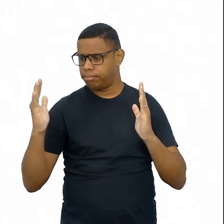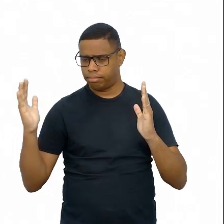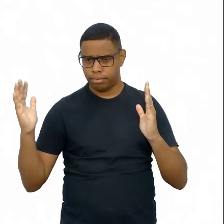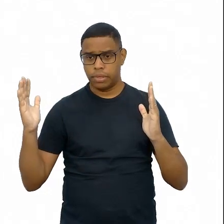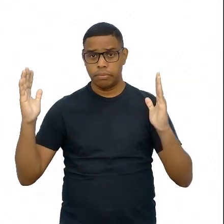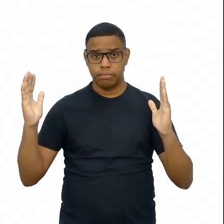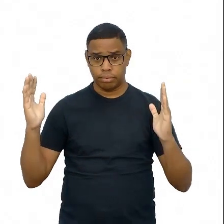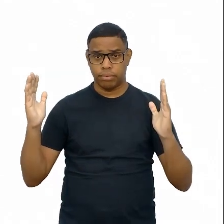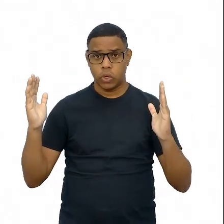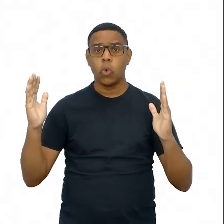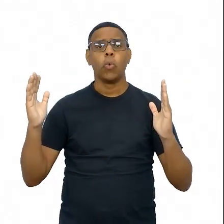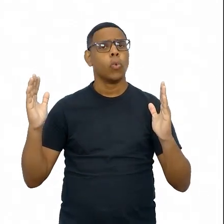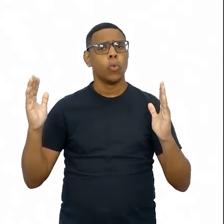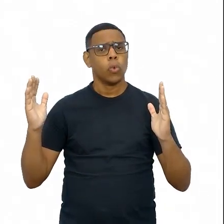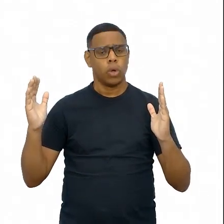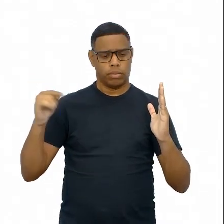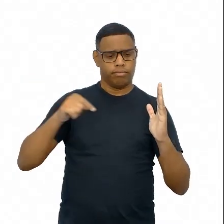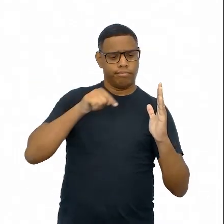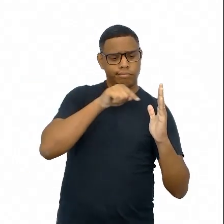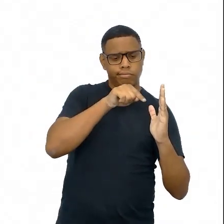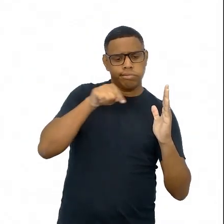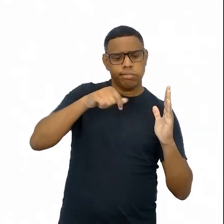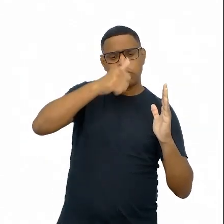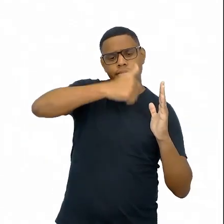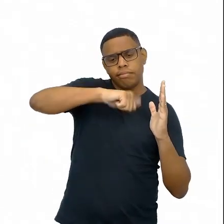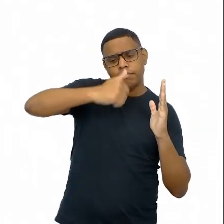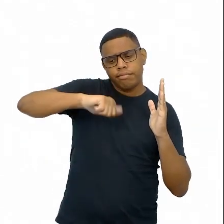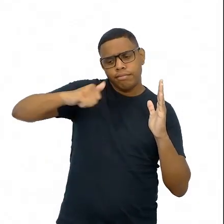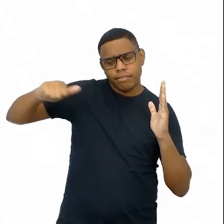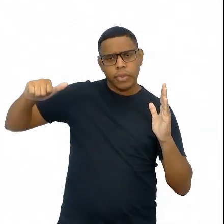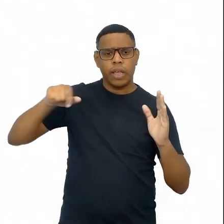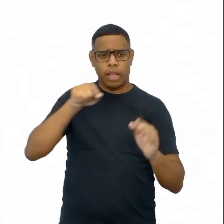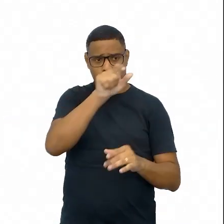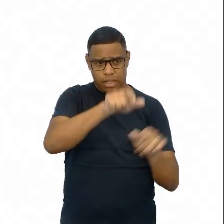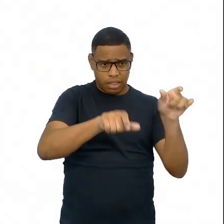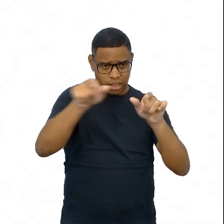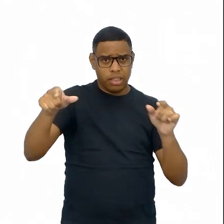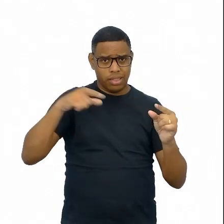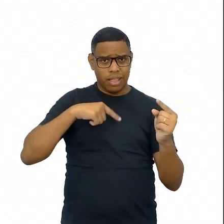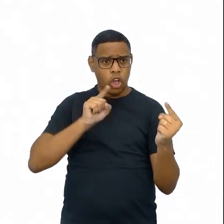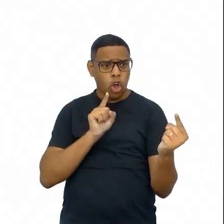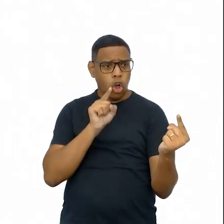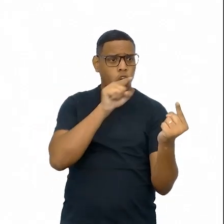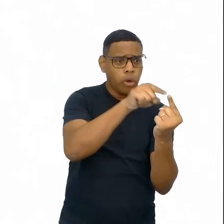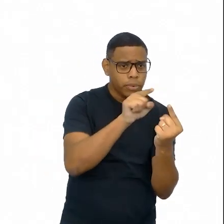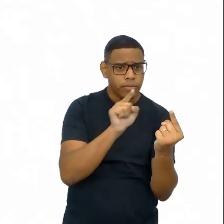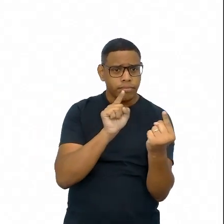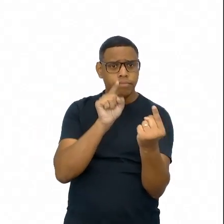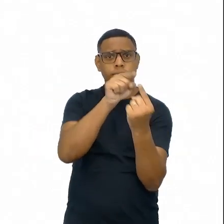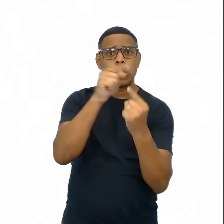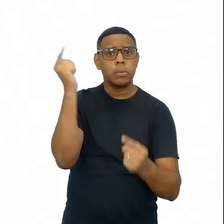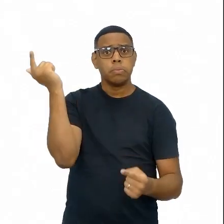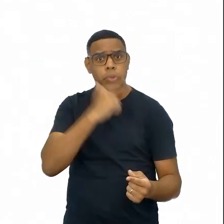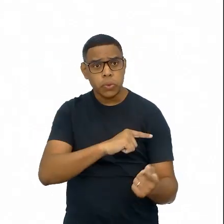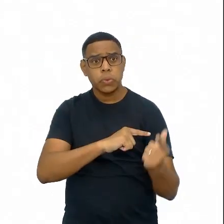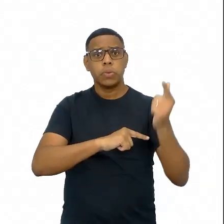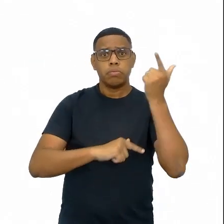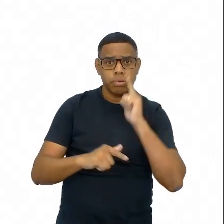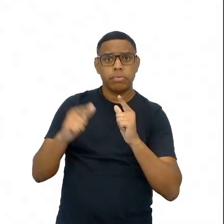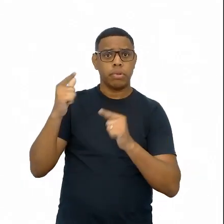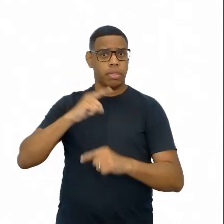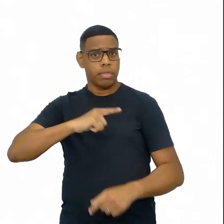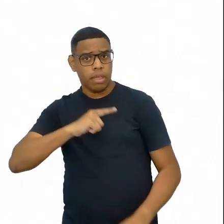né, de verificar se os estudantes estão atingindo os objetivos previstos, isto é, quais os